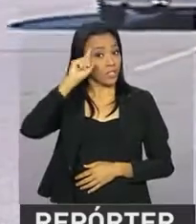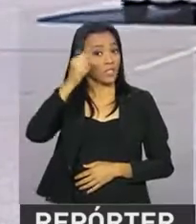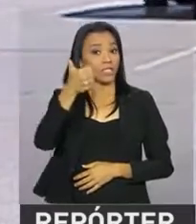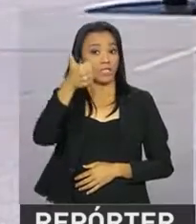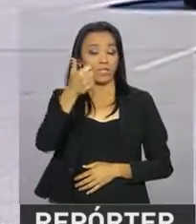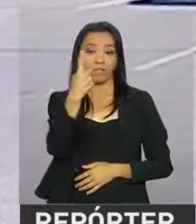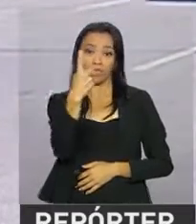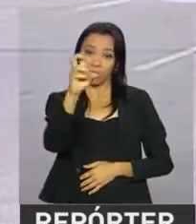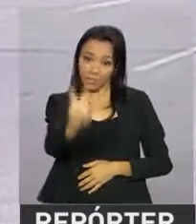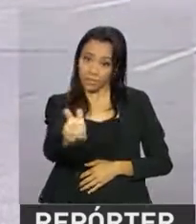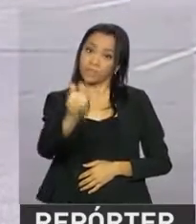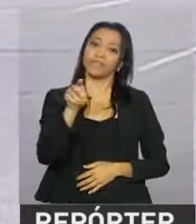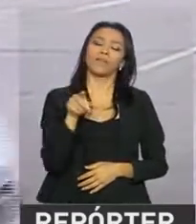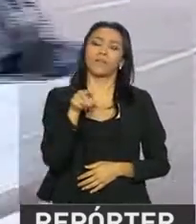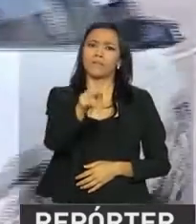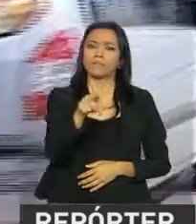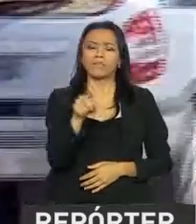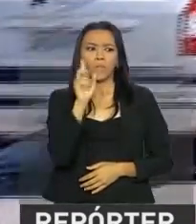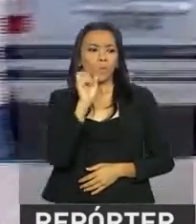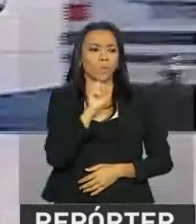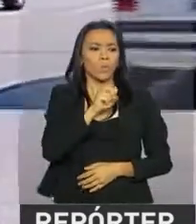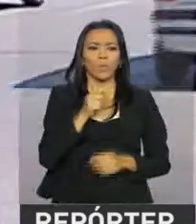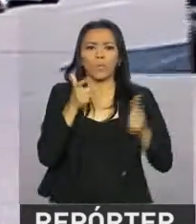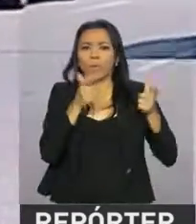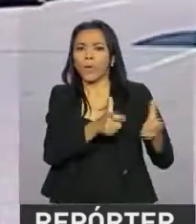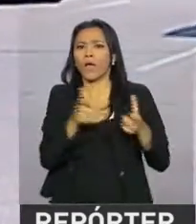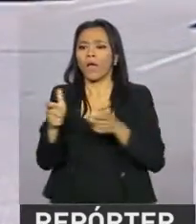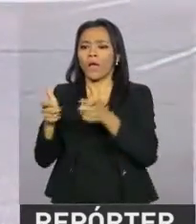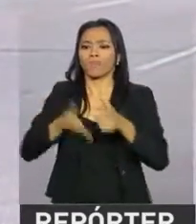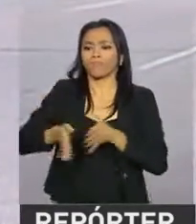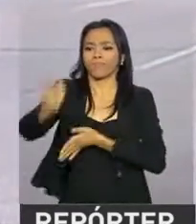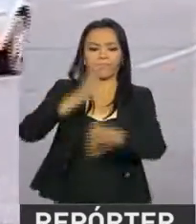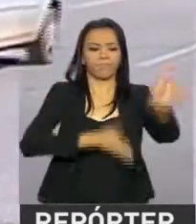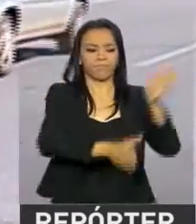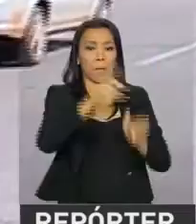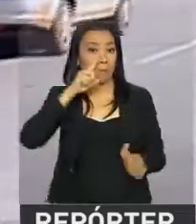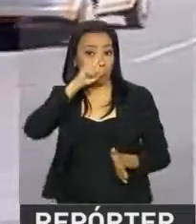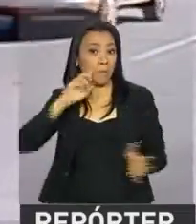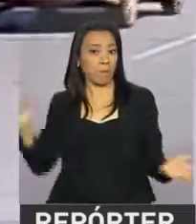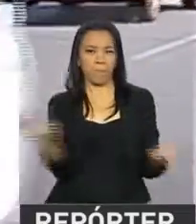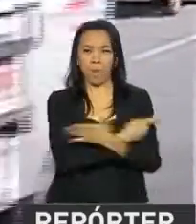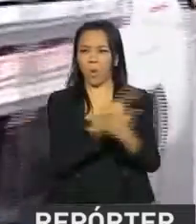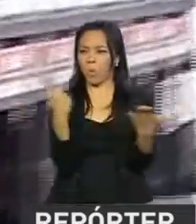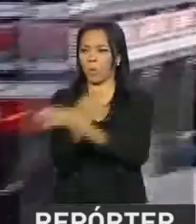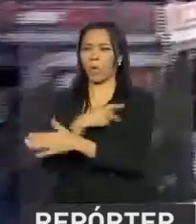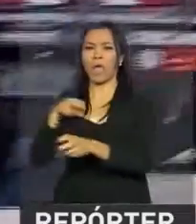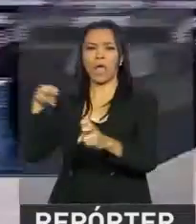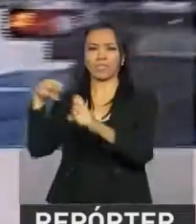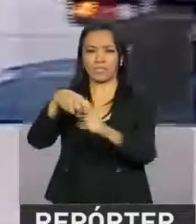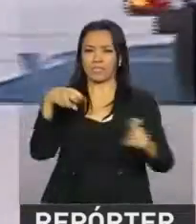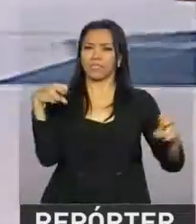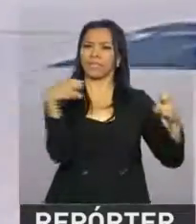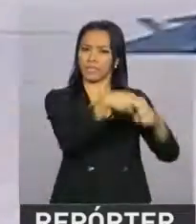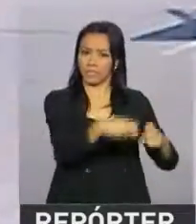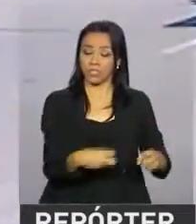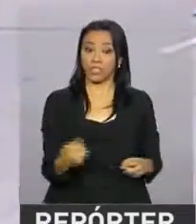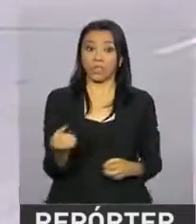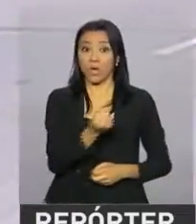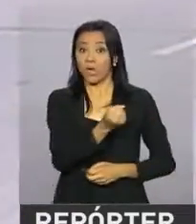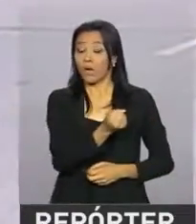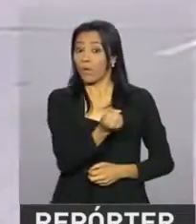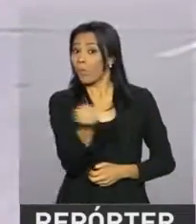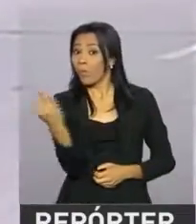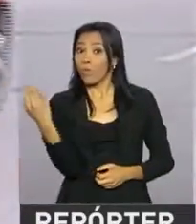nos trechos com maior índice de acidentes. Segundo a Polícia Rodoviária Federal, o número de mortes e